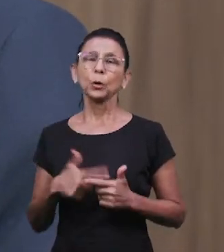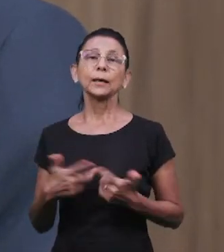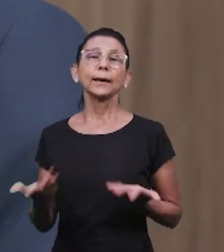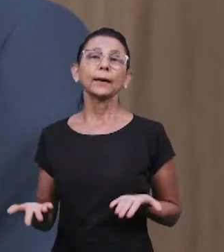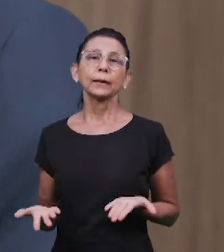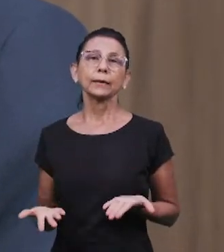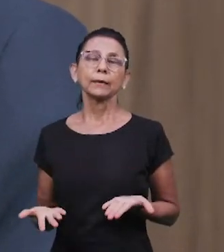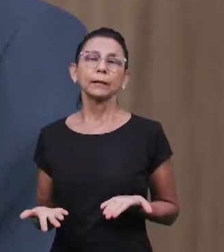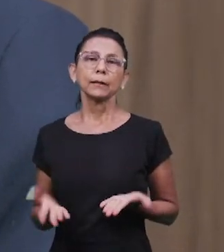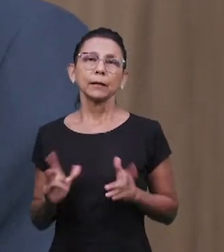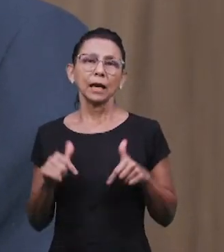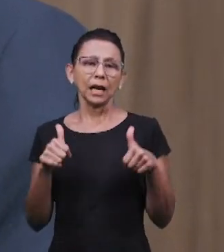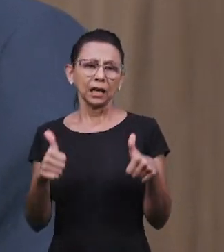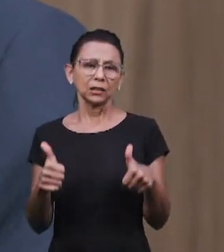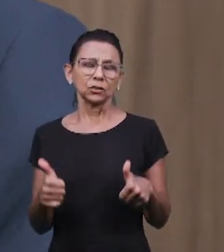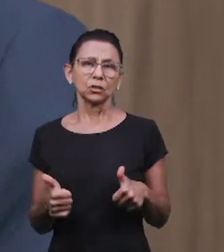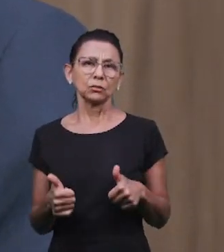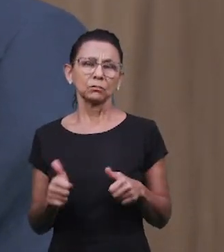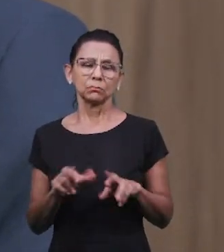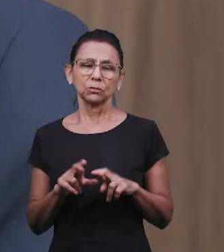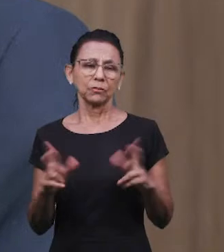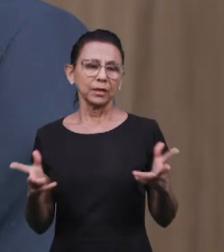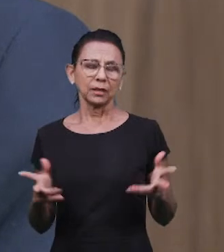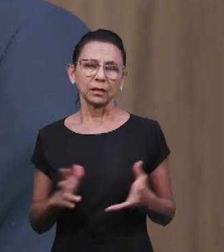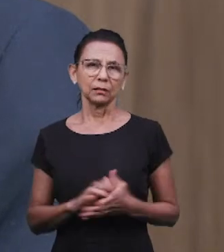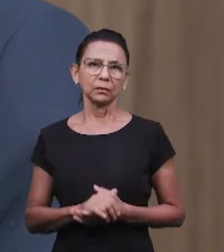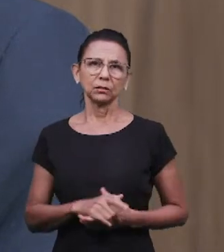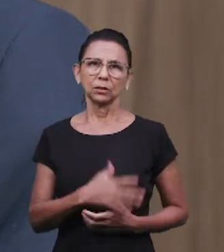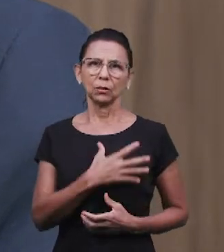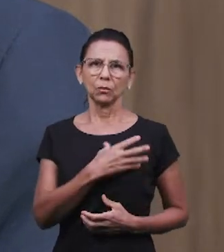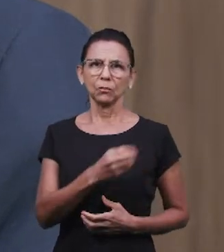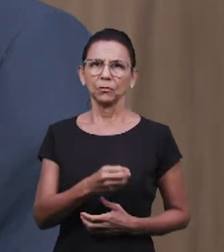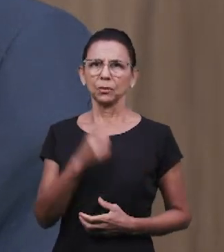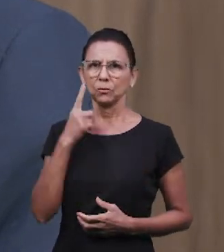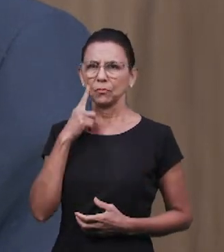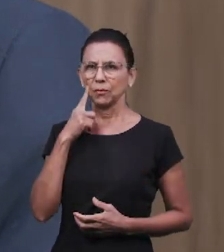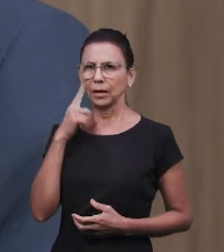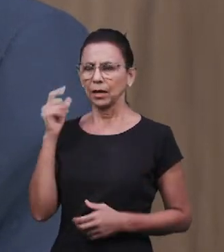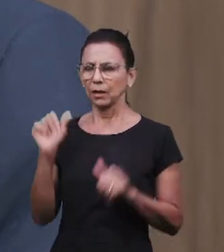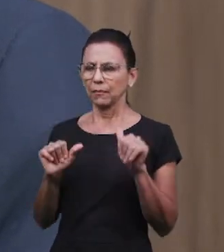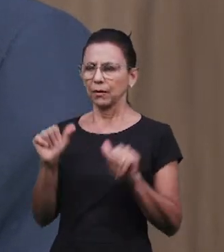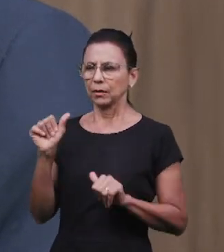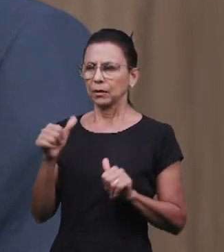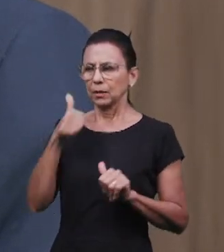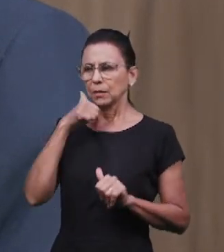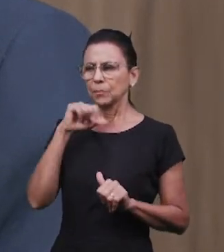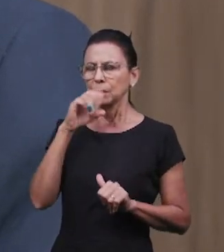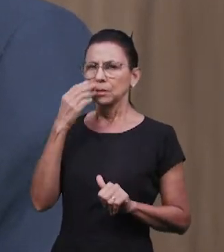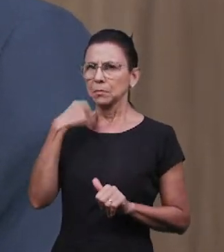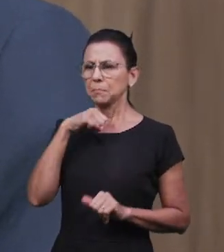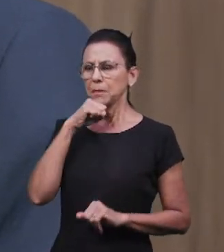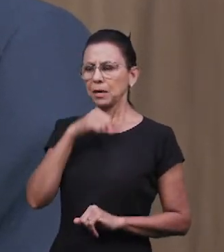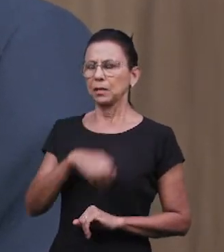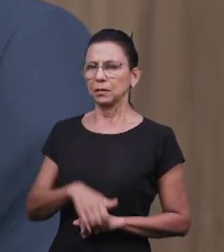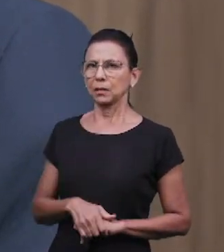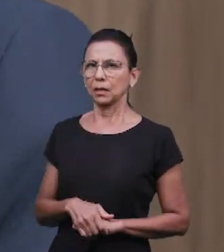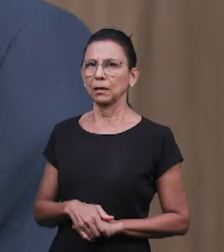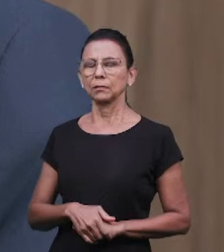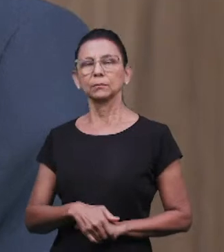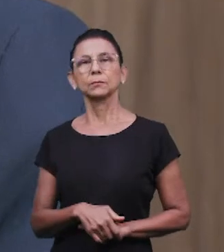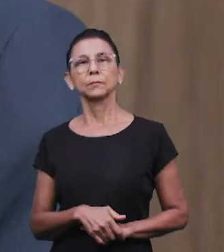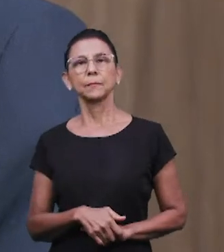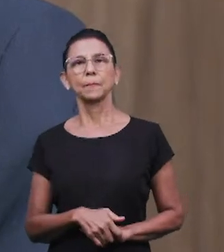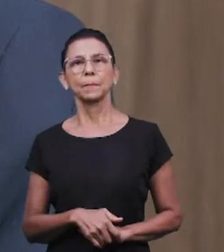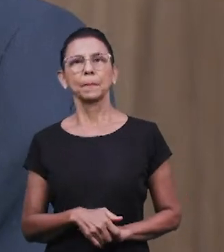conquistou? Pela forma que ele agiu, ele conquistou a autoridade. Ele respeita o pai como autoridade ali, e a mãe como autoridade, sem... E tem uma coisa,